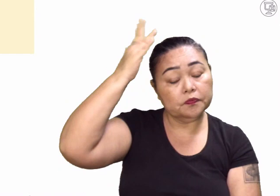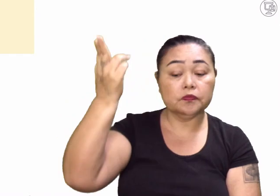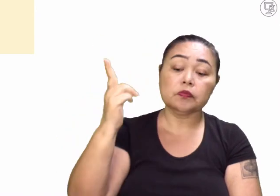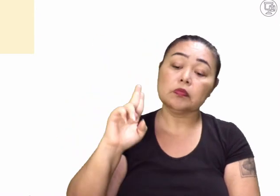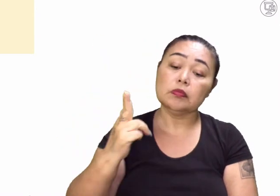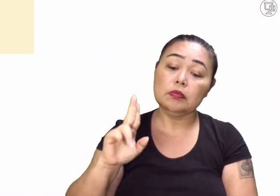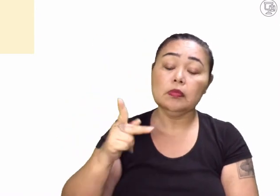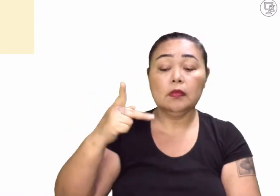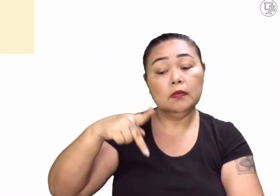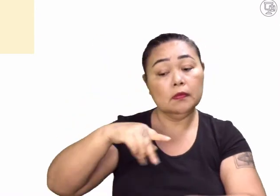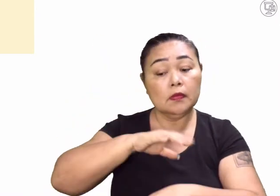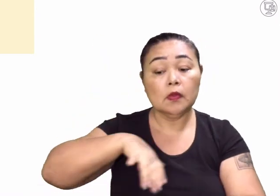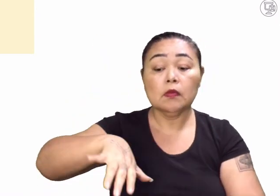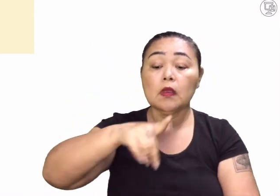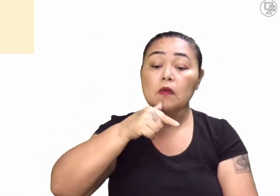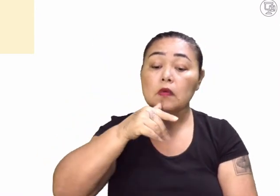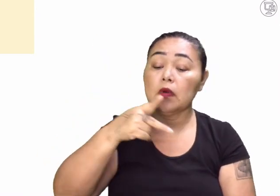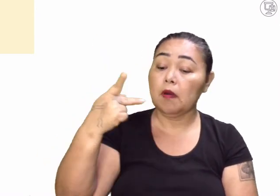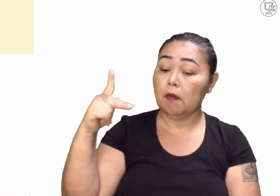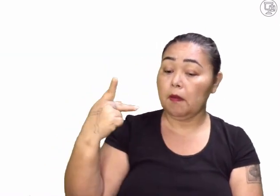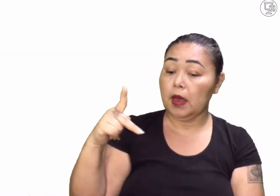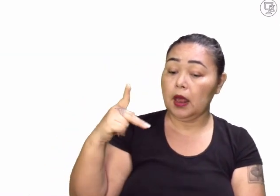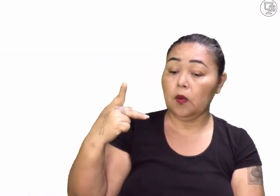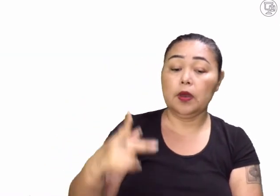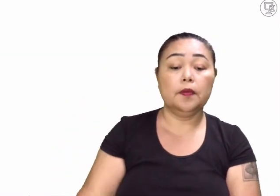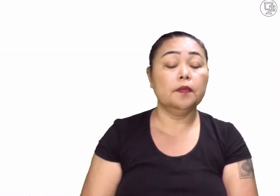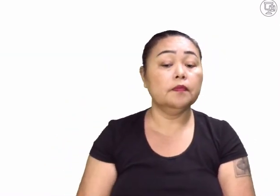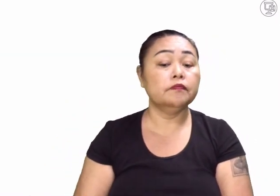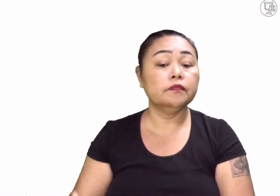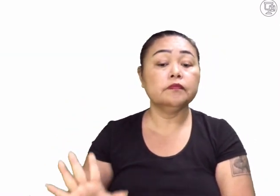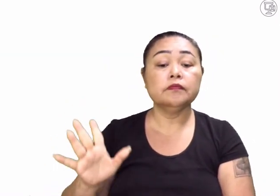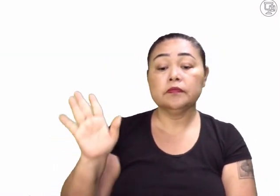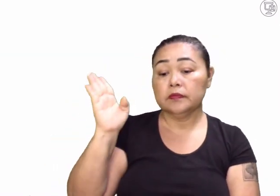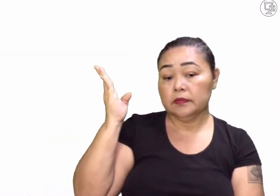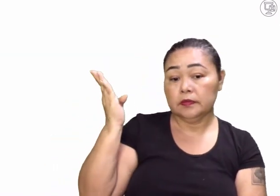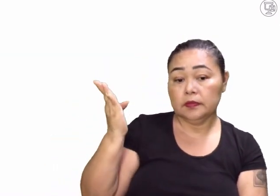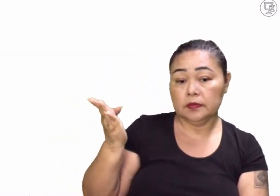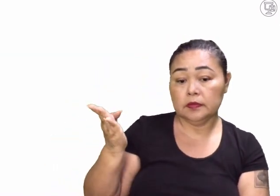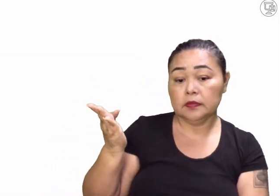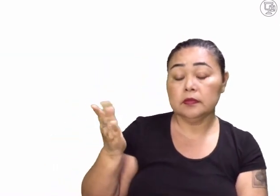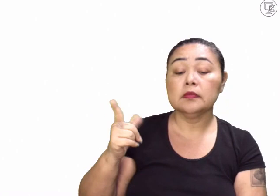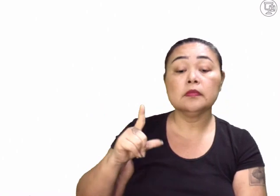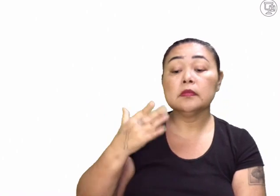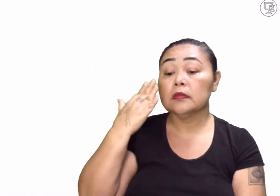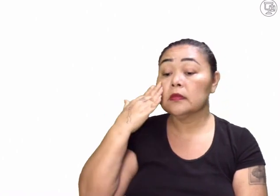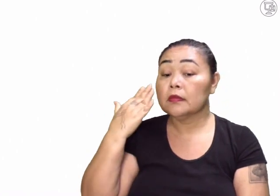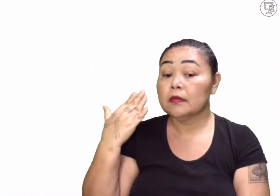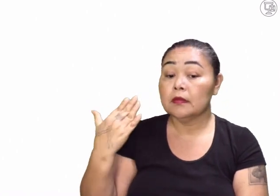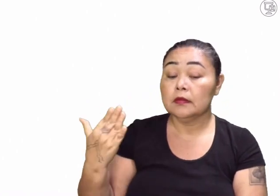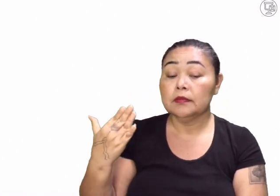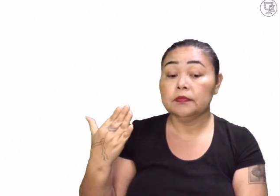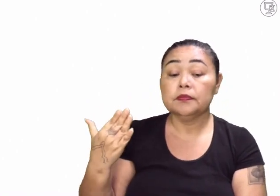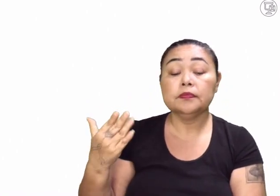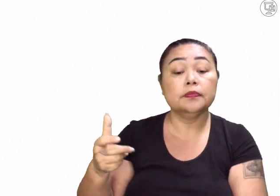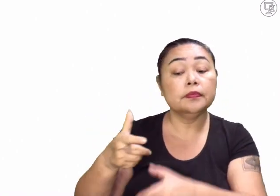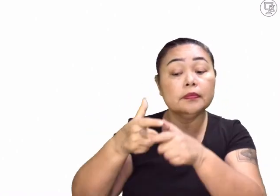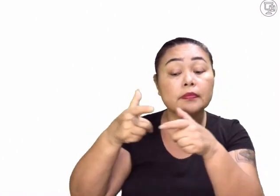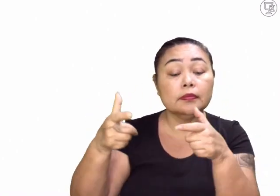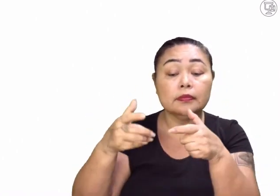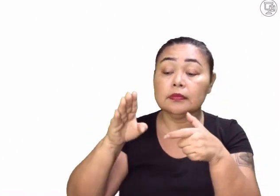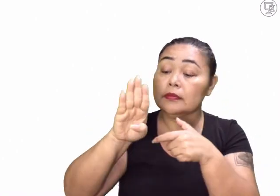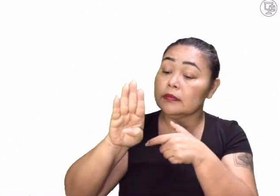do Paraguai. São as principais bacias do Brasil. Olhem só o tamanho